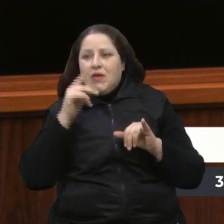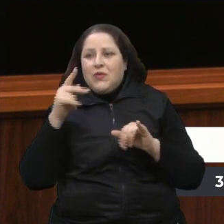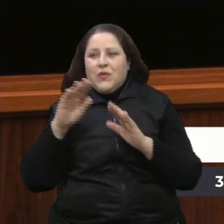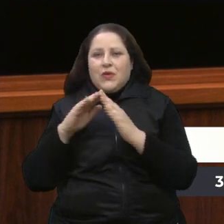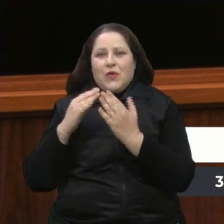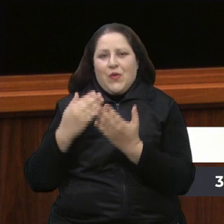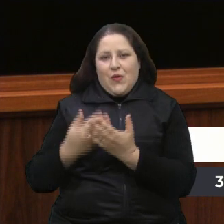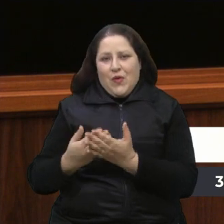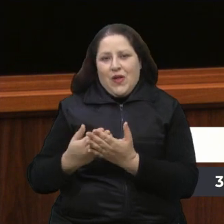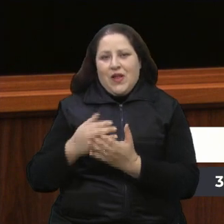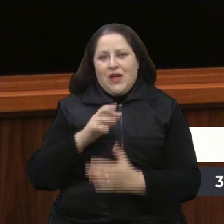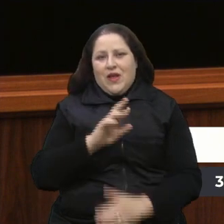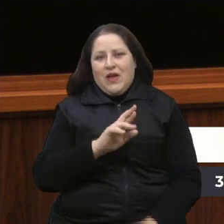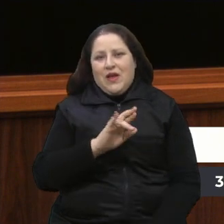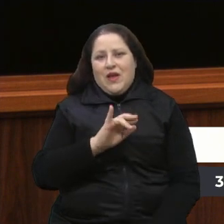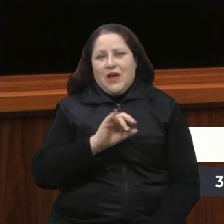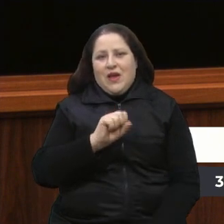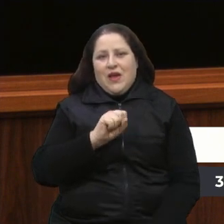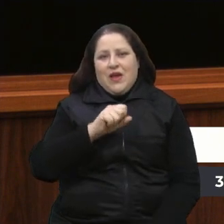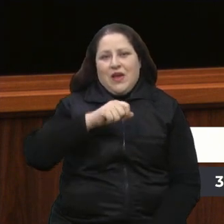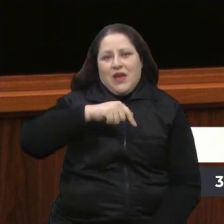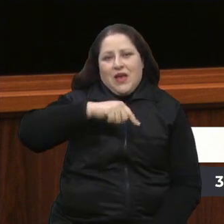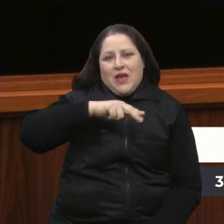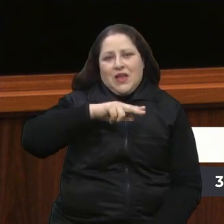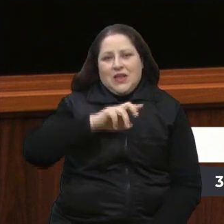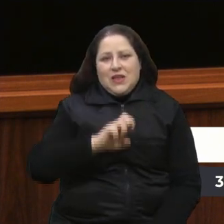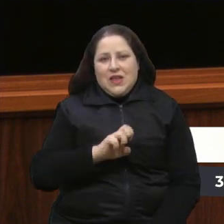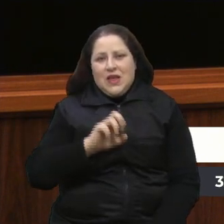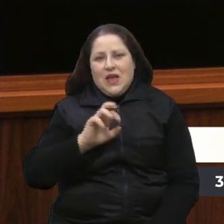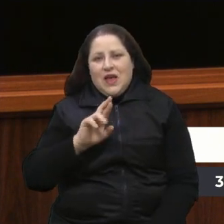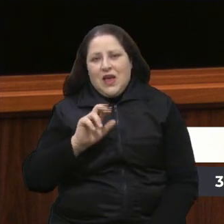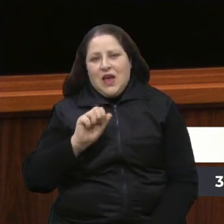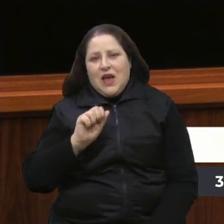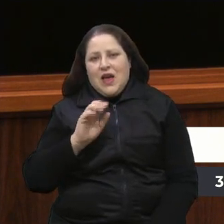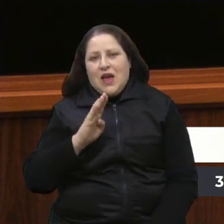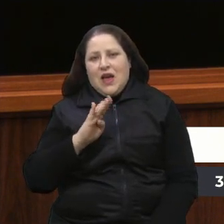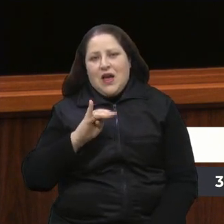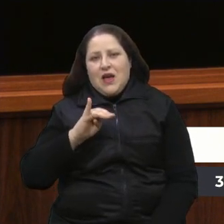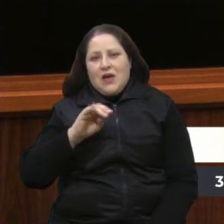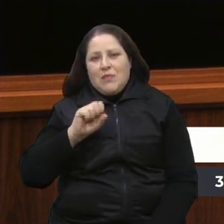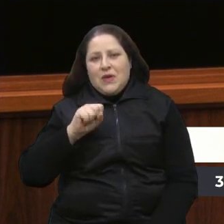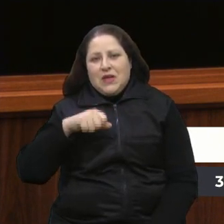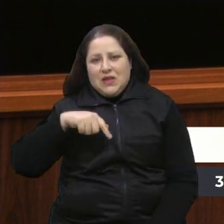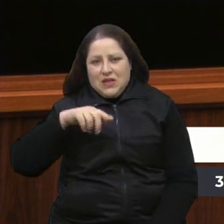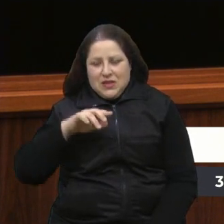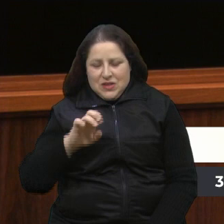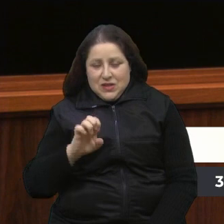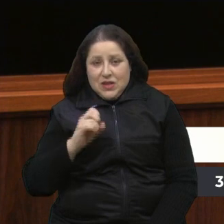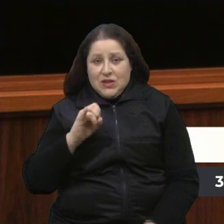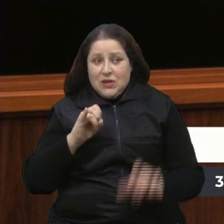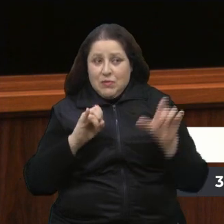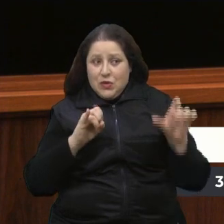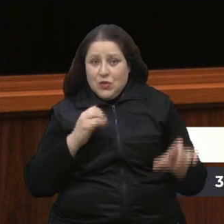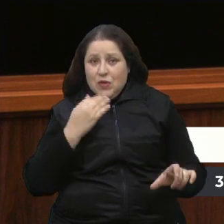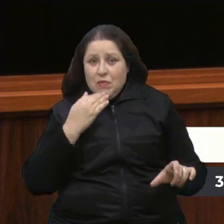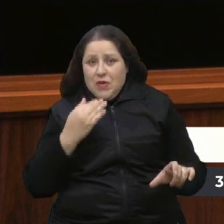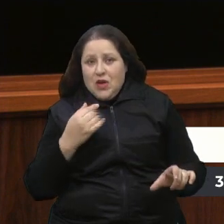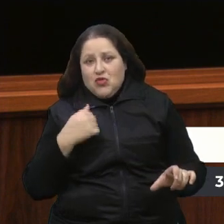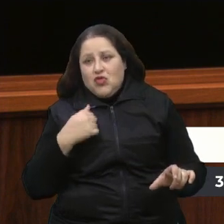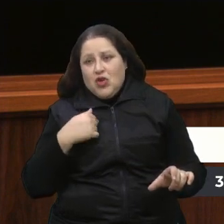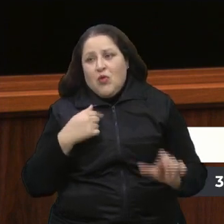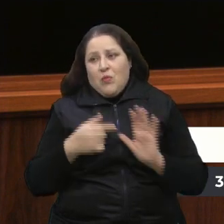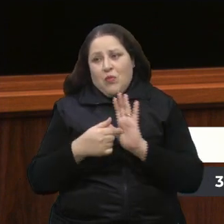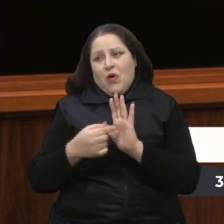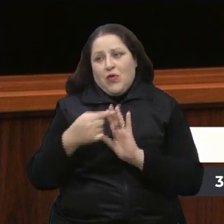uma escola que eu faço propaganda de graça para quem me pedir eu indico e não era perto da minha casa